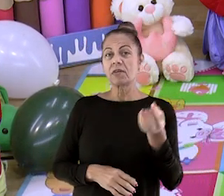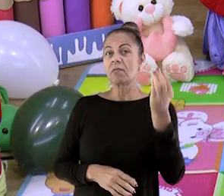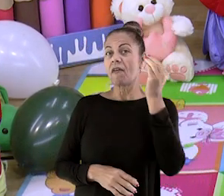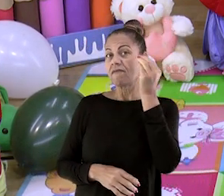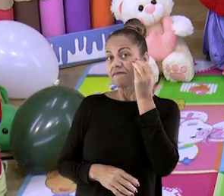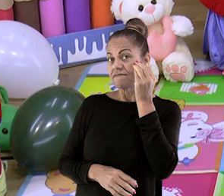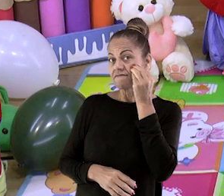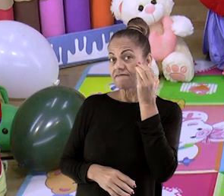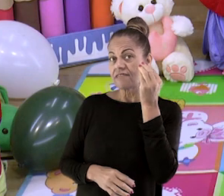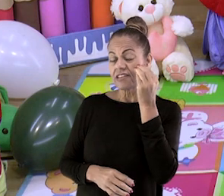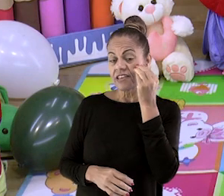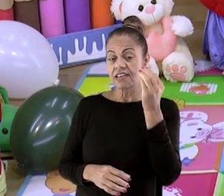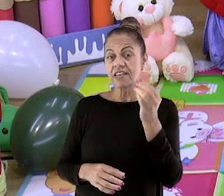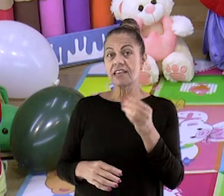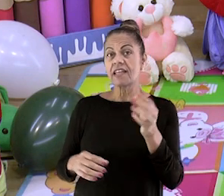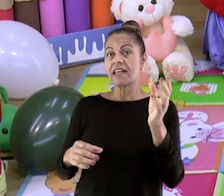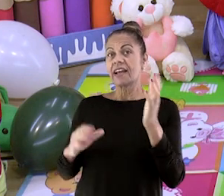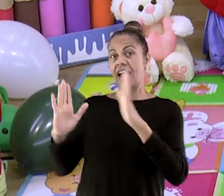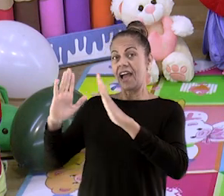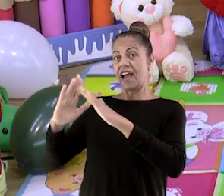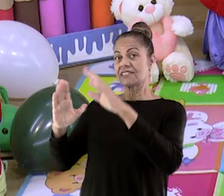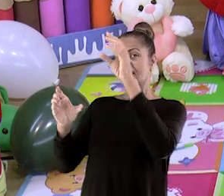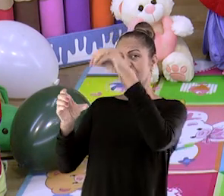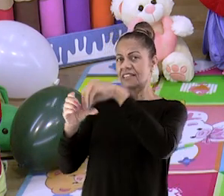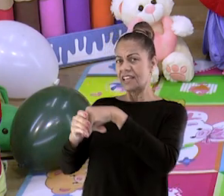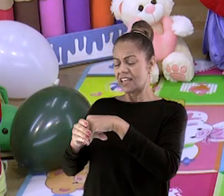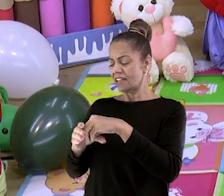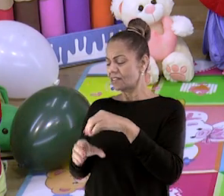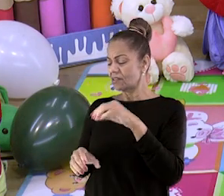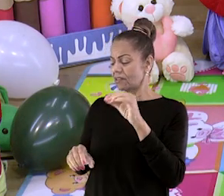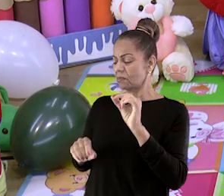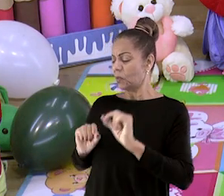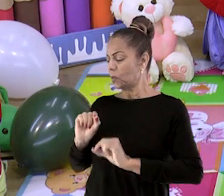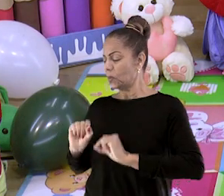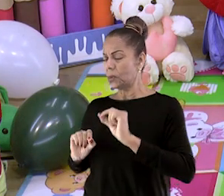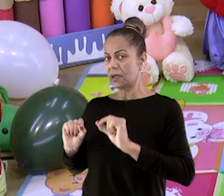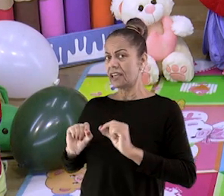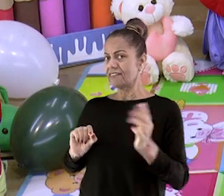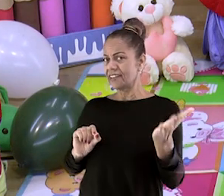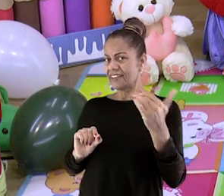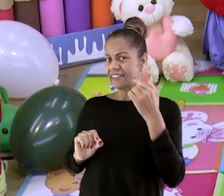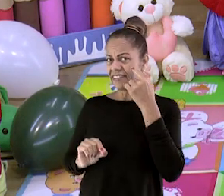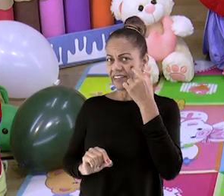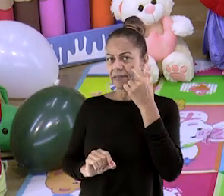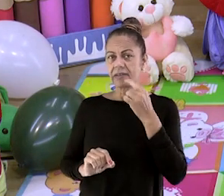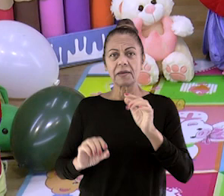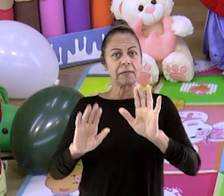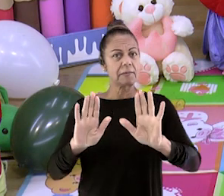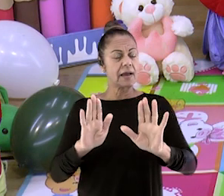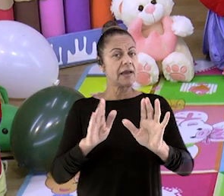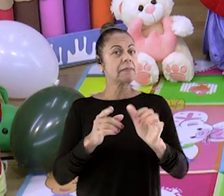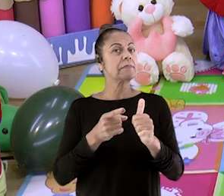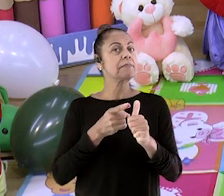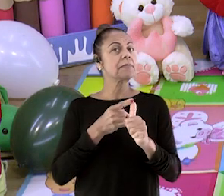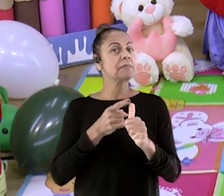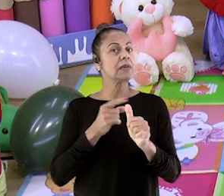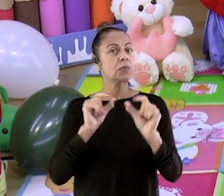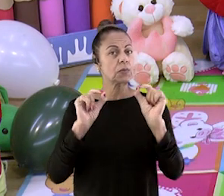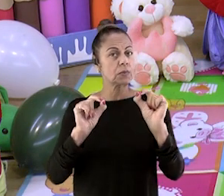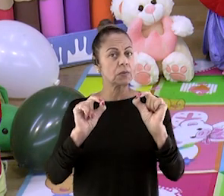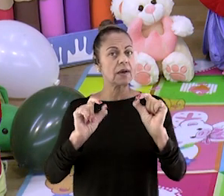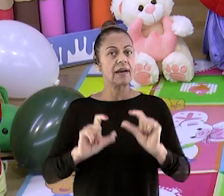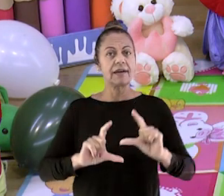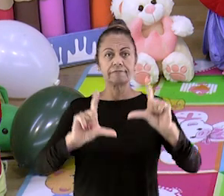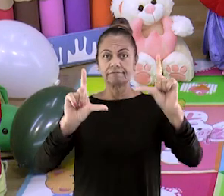eu tenho na casa engraçada primeiro família vamos marcar a presença da sua criança